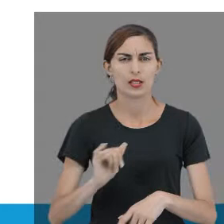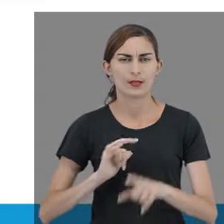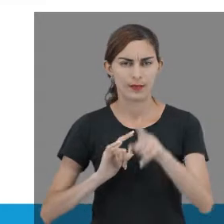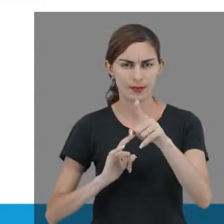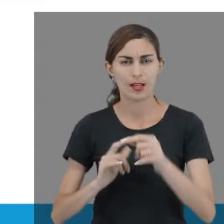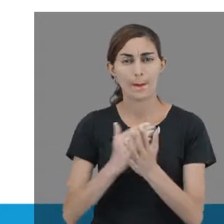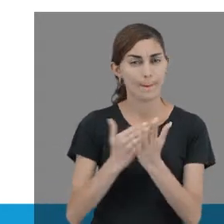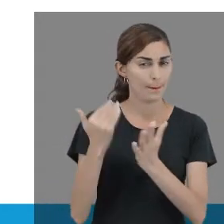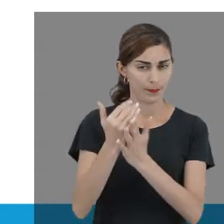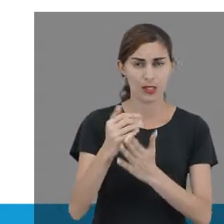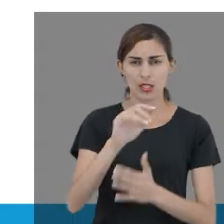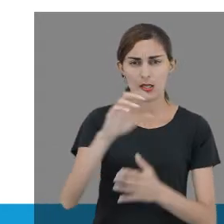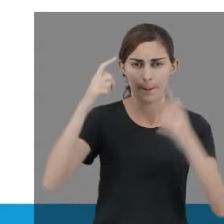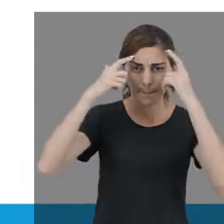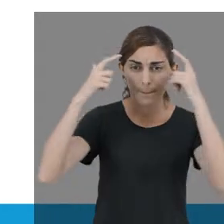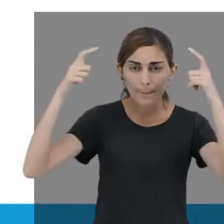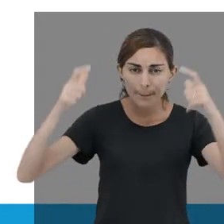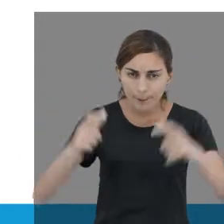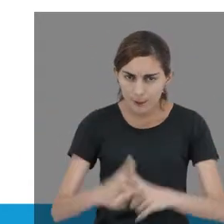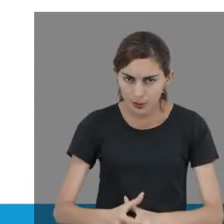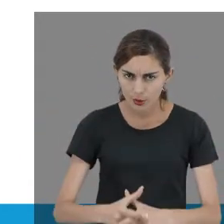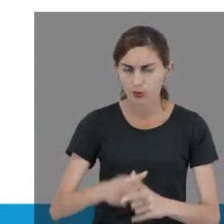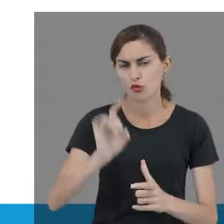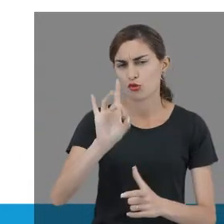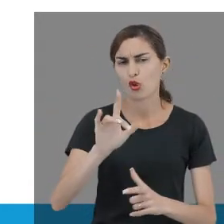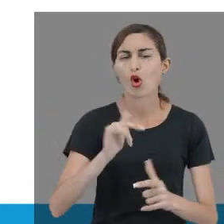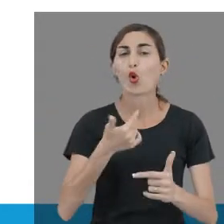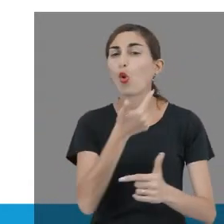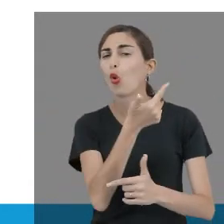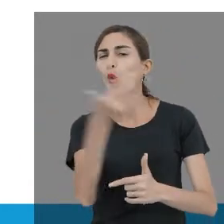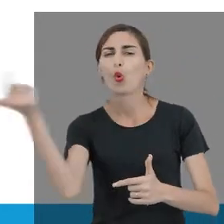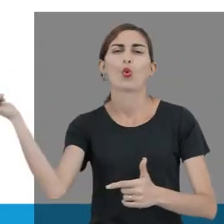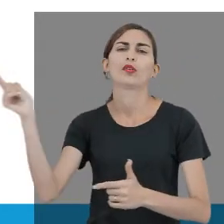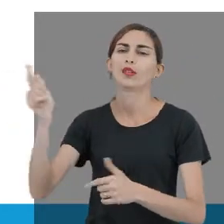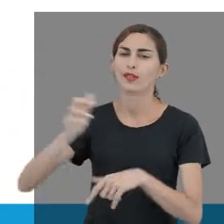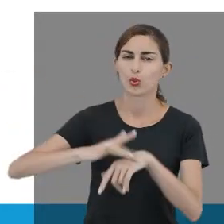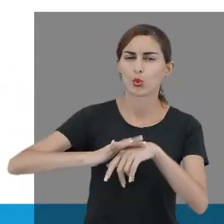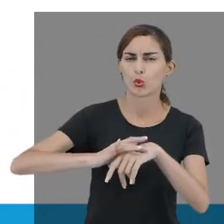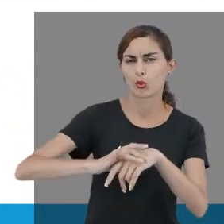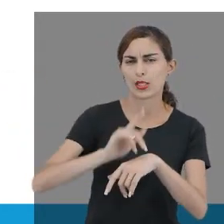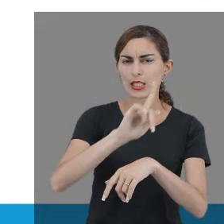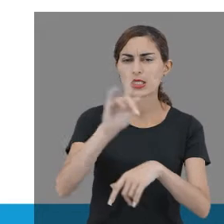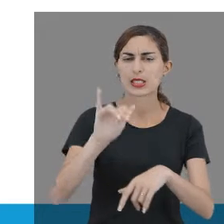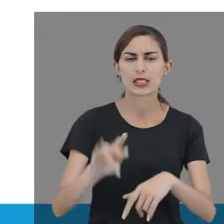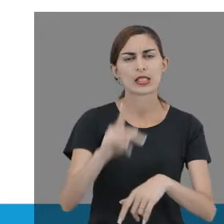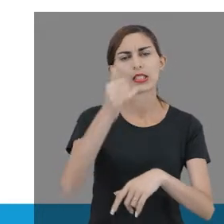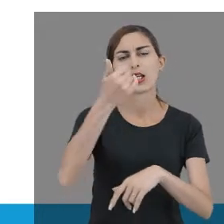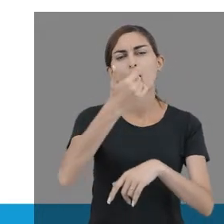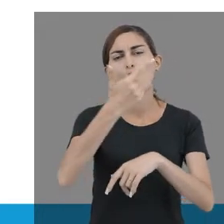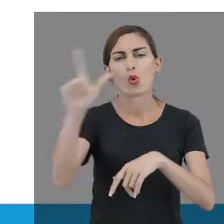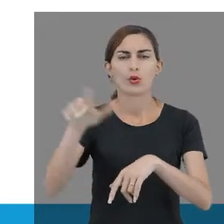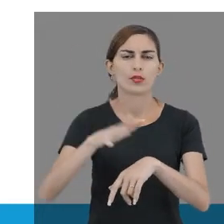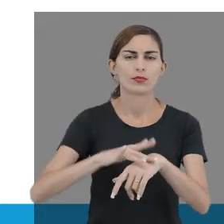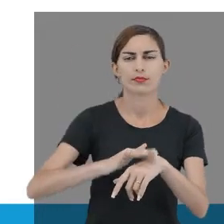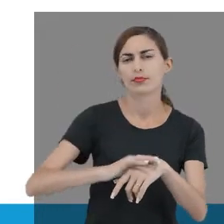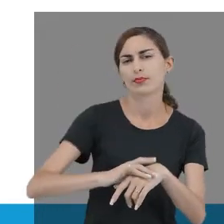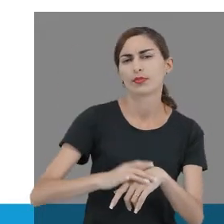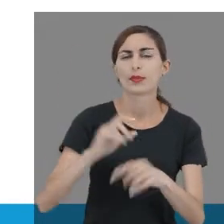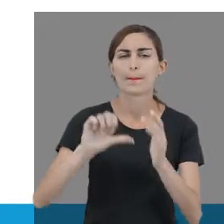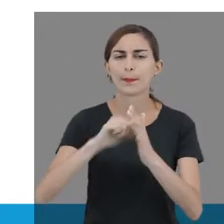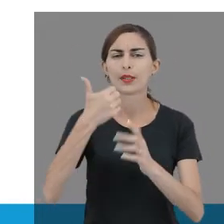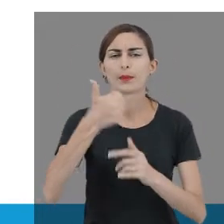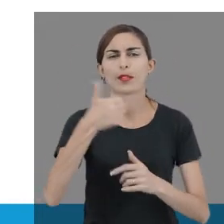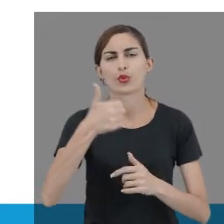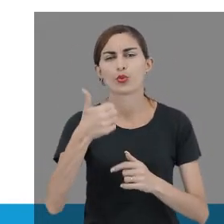slide, além da microcefalia, a gente começou a trabalhar com outras definições para a síndrome.